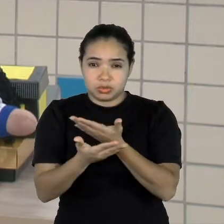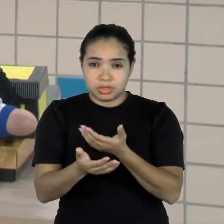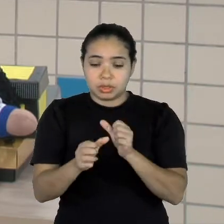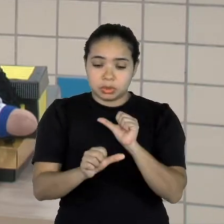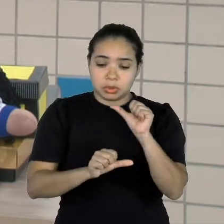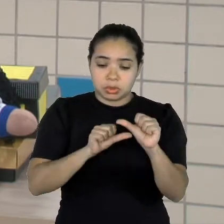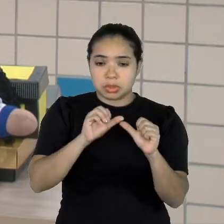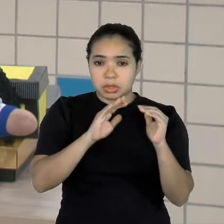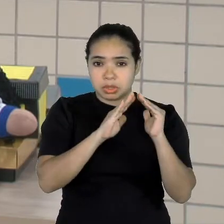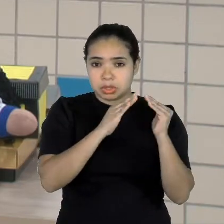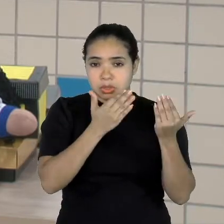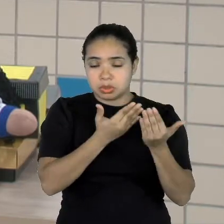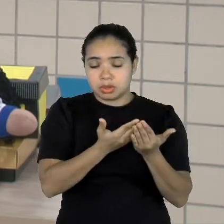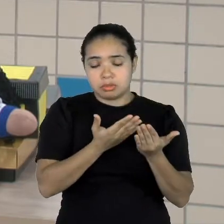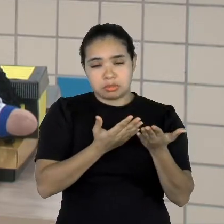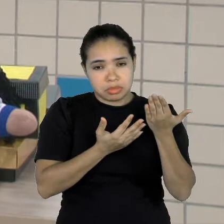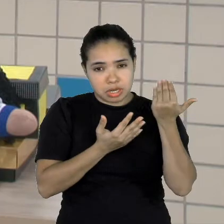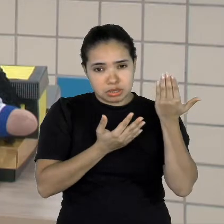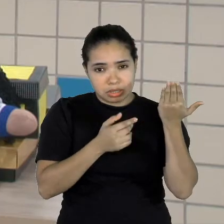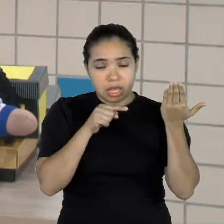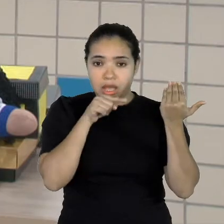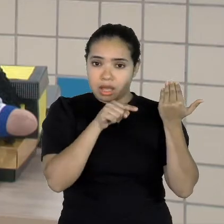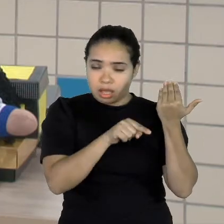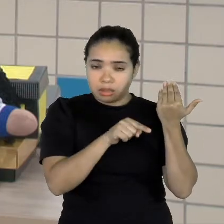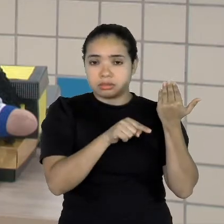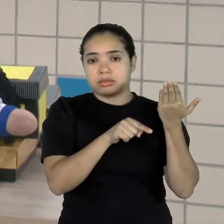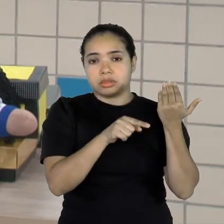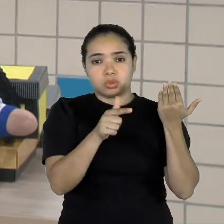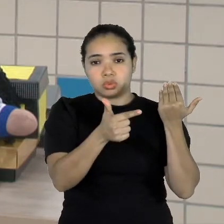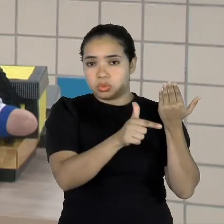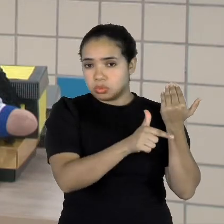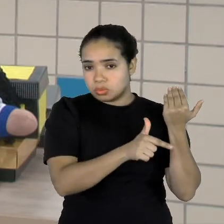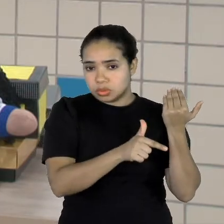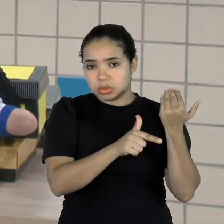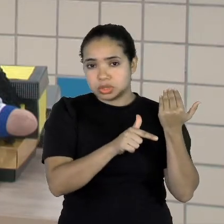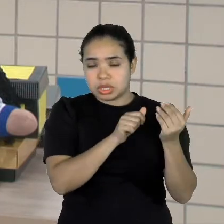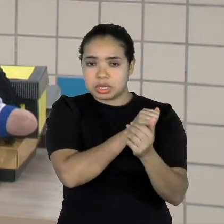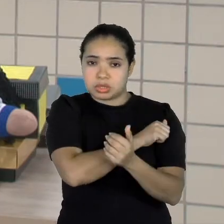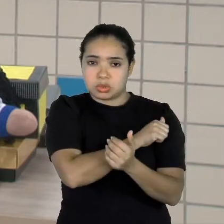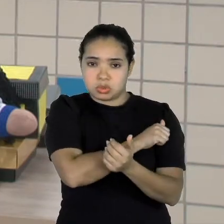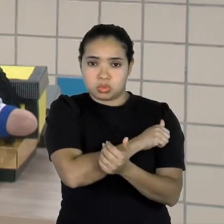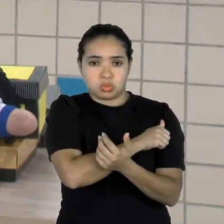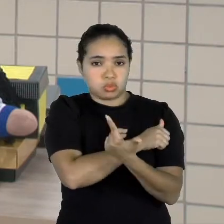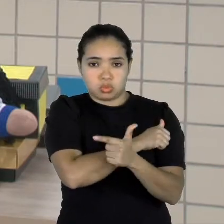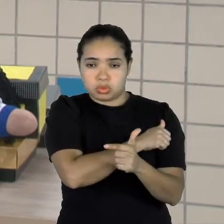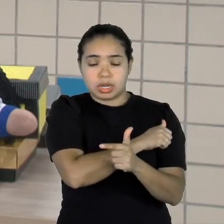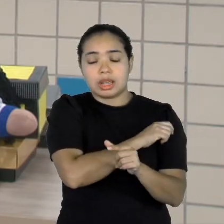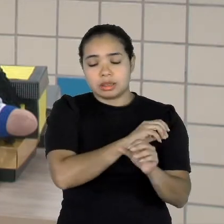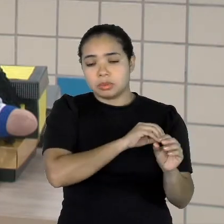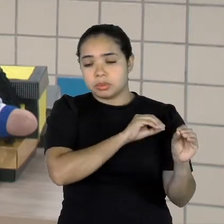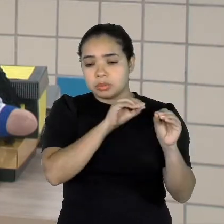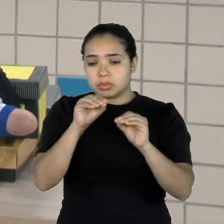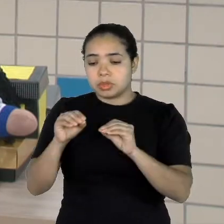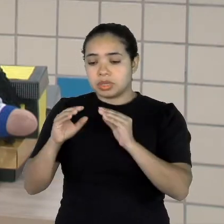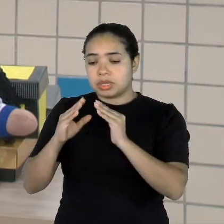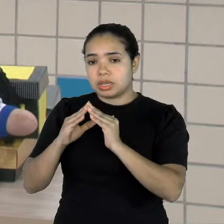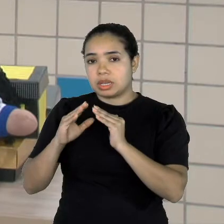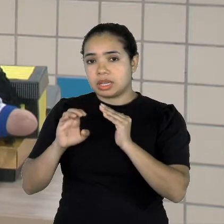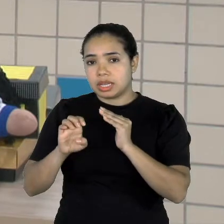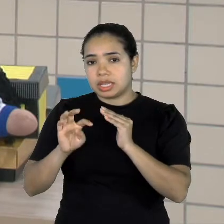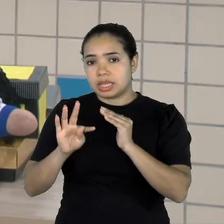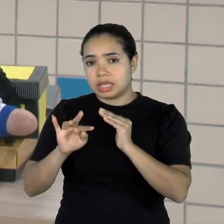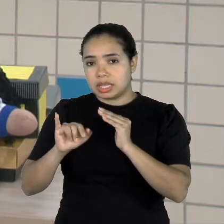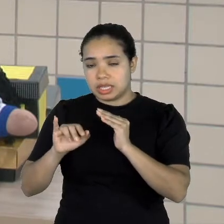de escola, pois na minha escola onde eu estudava não tinha a série que eu iria fazer. Então fui estudar na ETI Olga